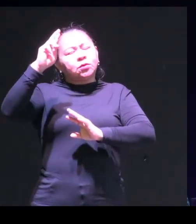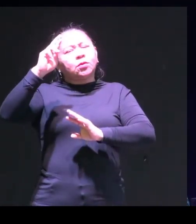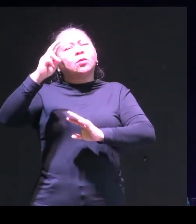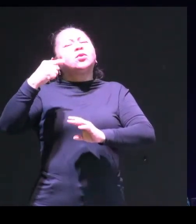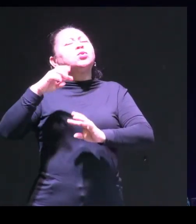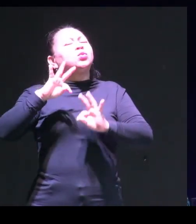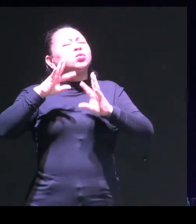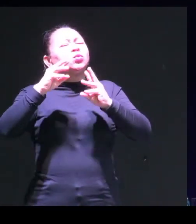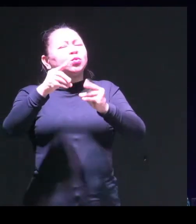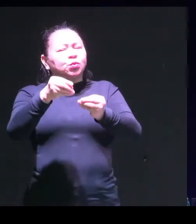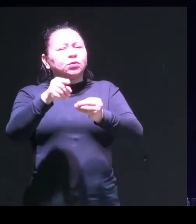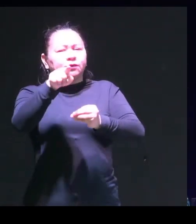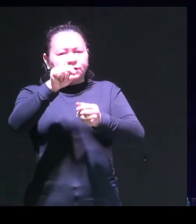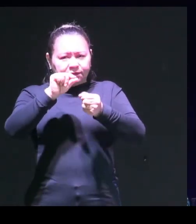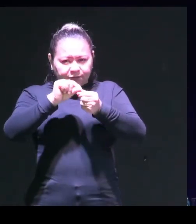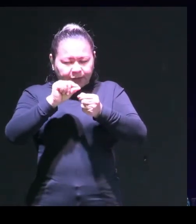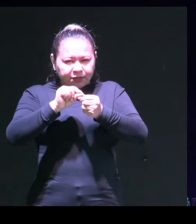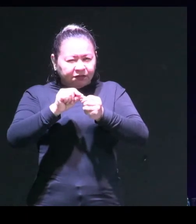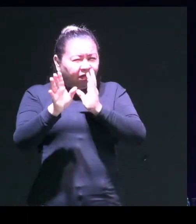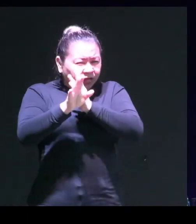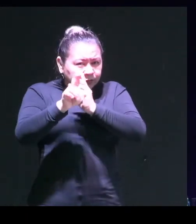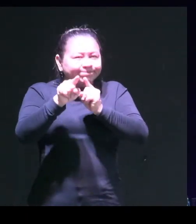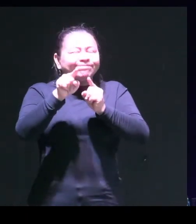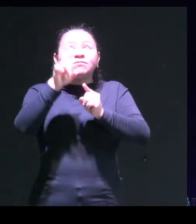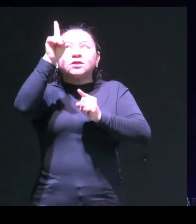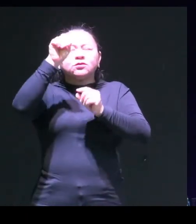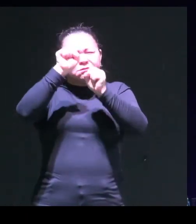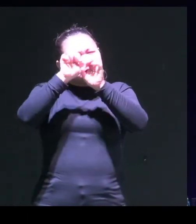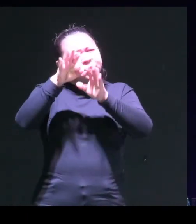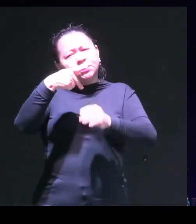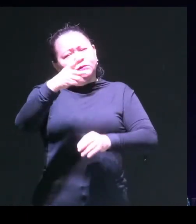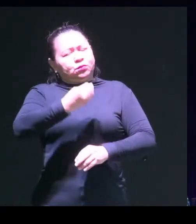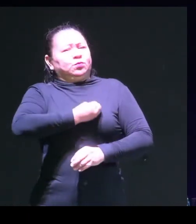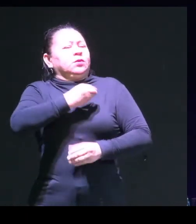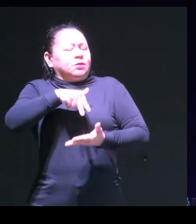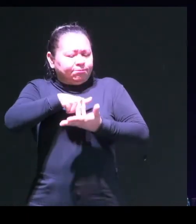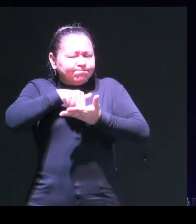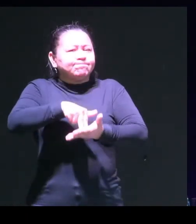trabalho não é vão. O vosso trabalho não é vão.